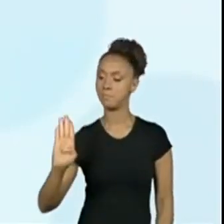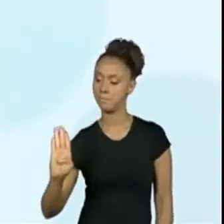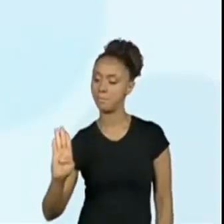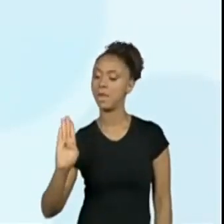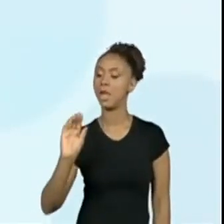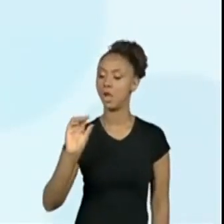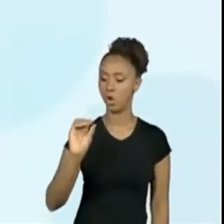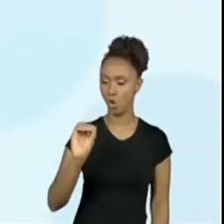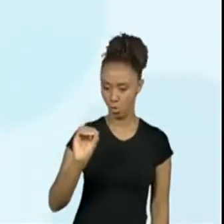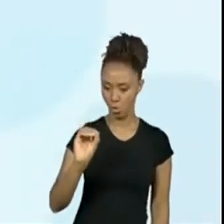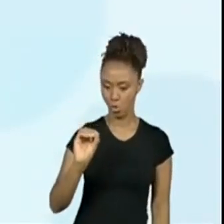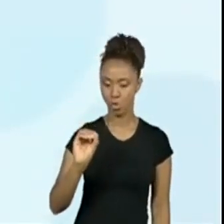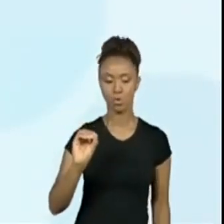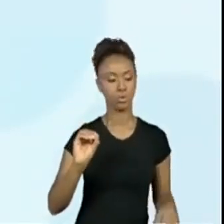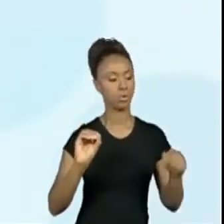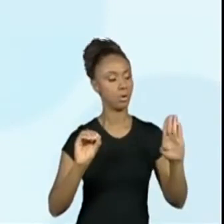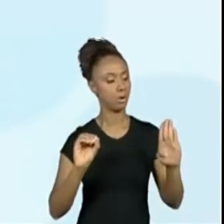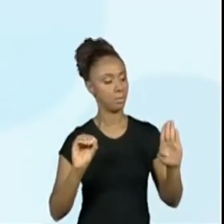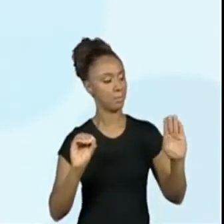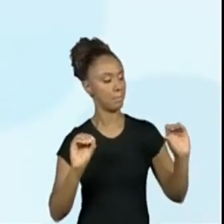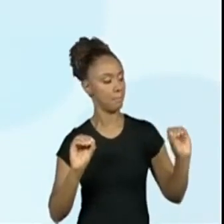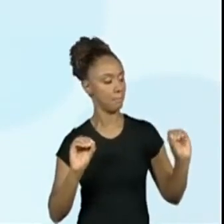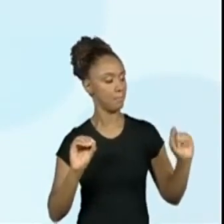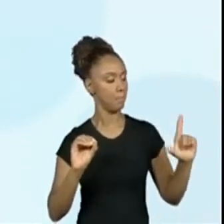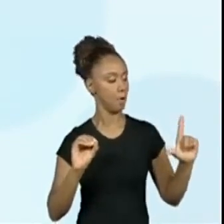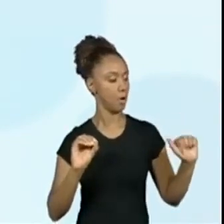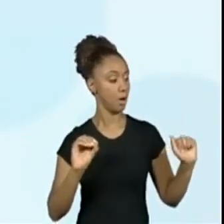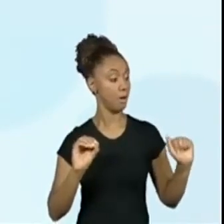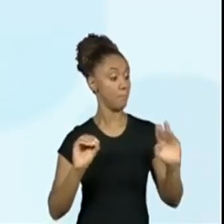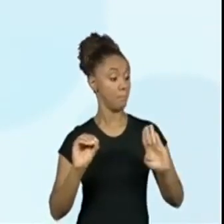da boneca. Boneca. Ó. Bo.